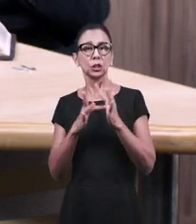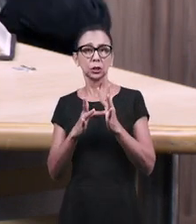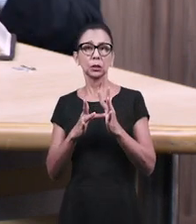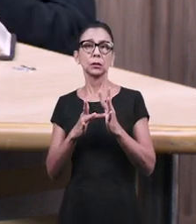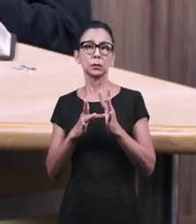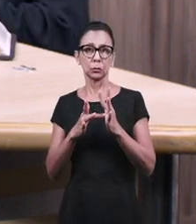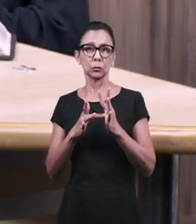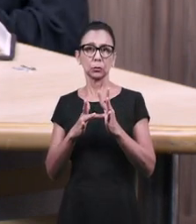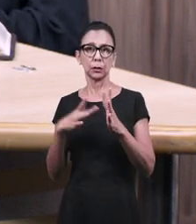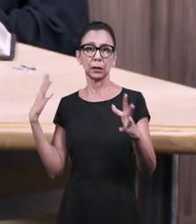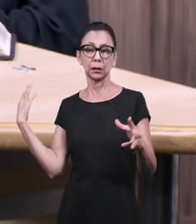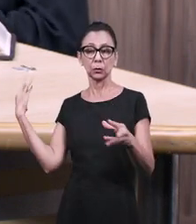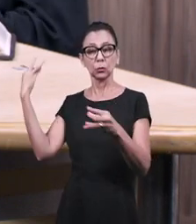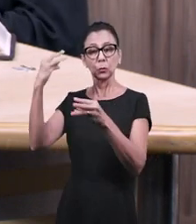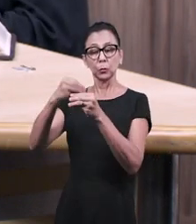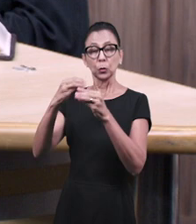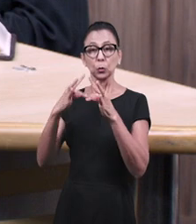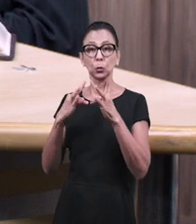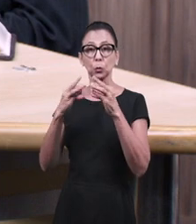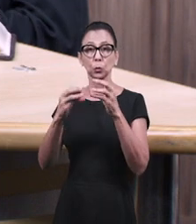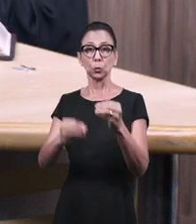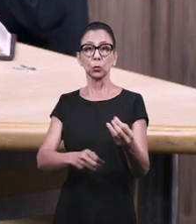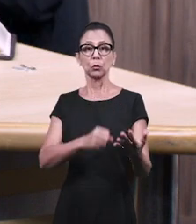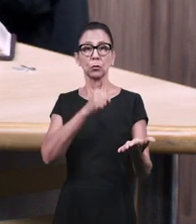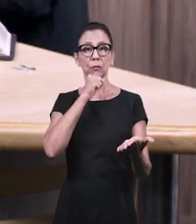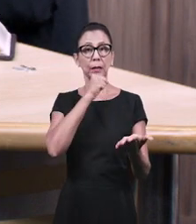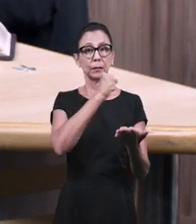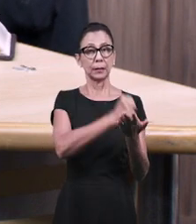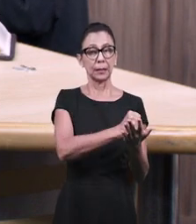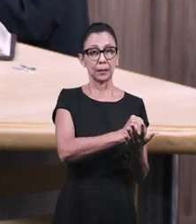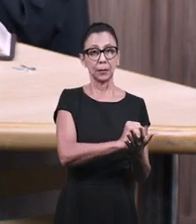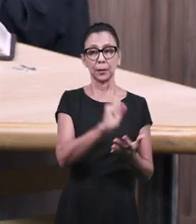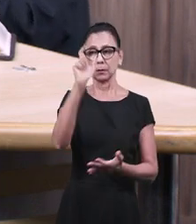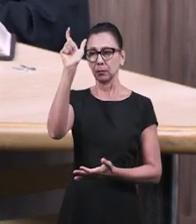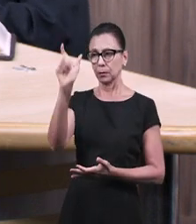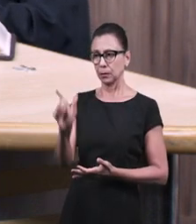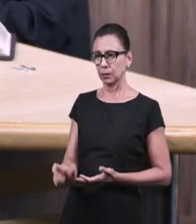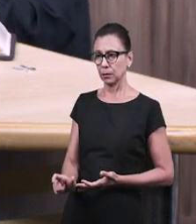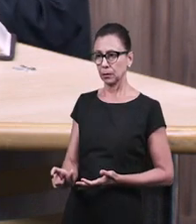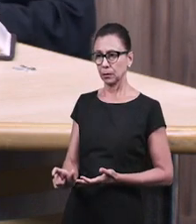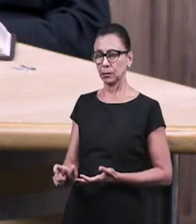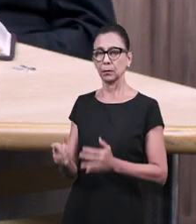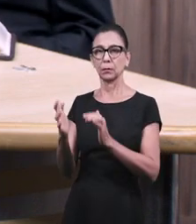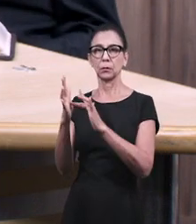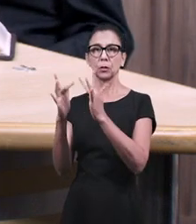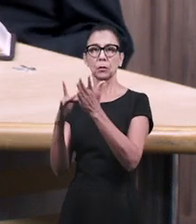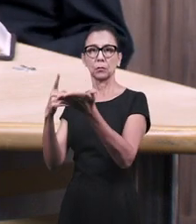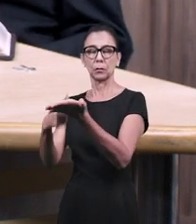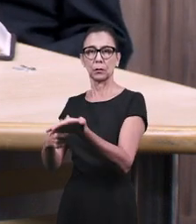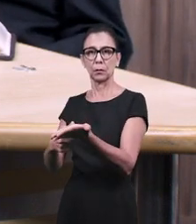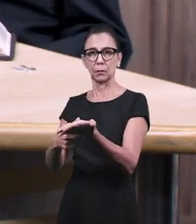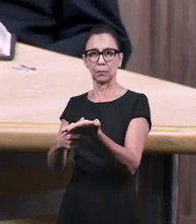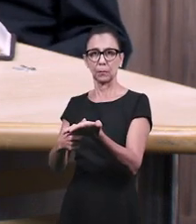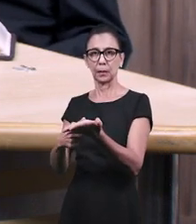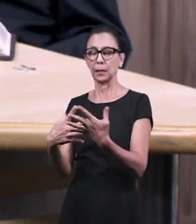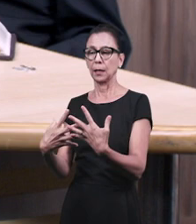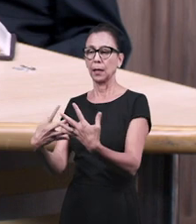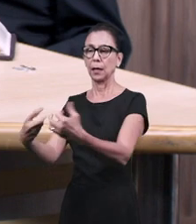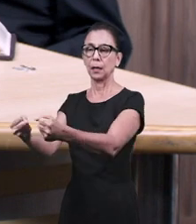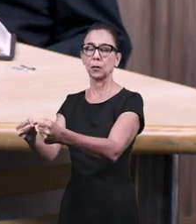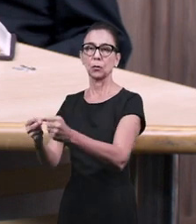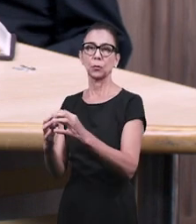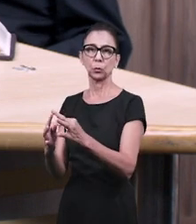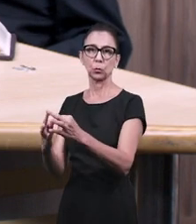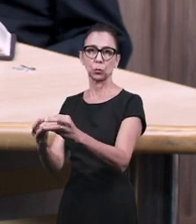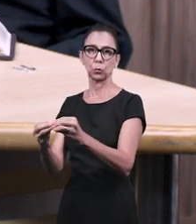pessoa do Senhor Jesus todos os elementos do Velho Testamento no novo acordo. Com relação ao templo, Jesus esteve com a